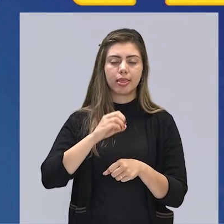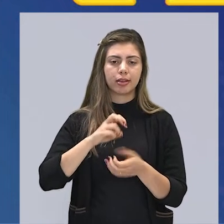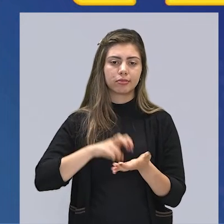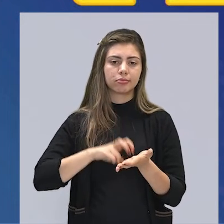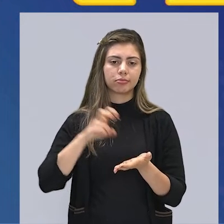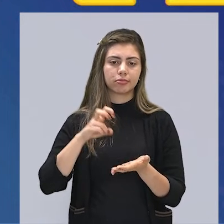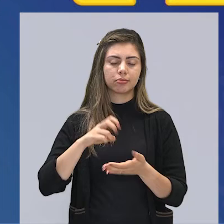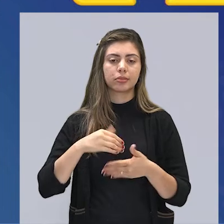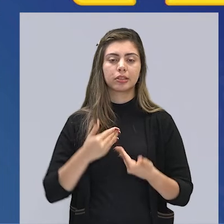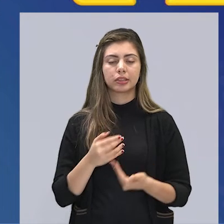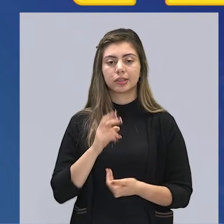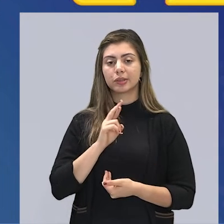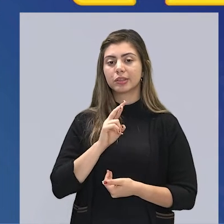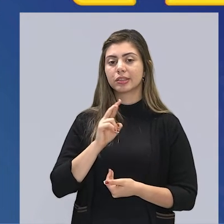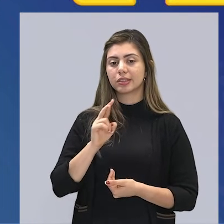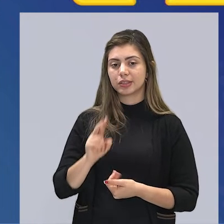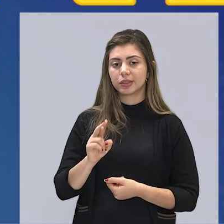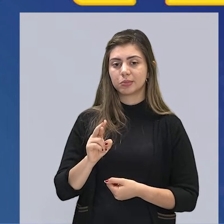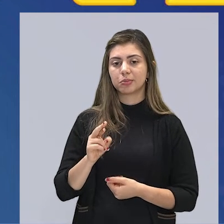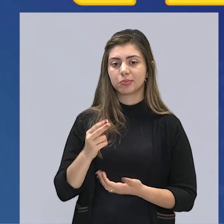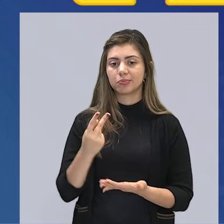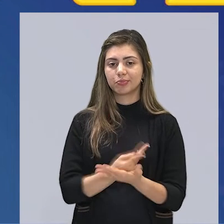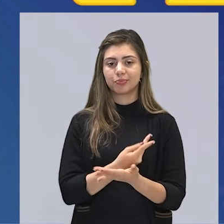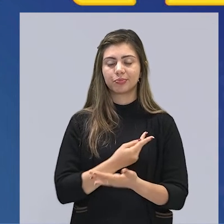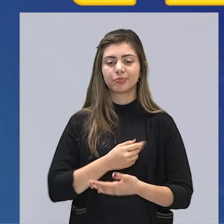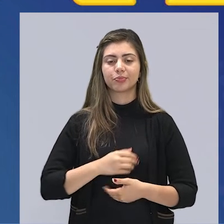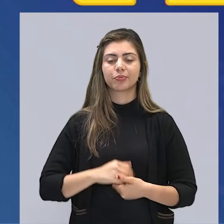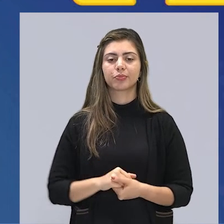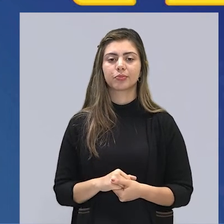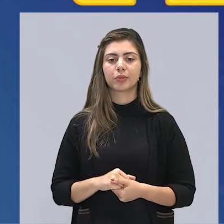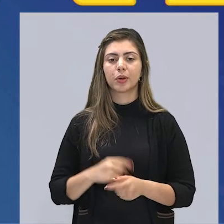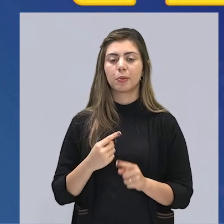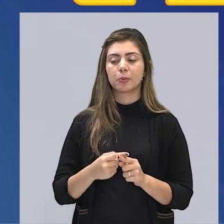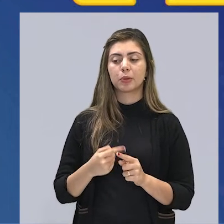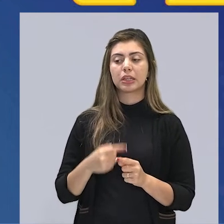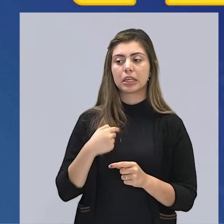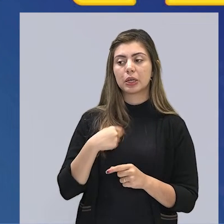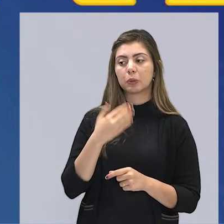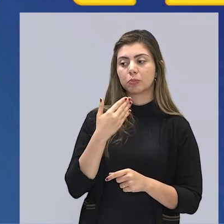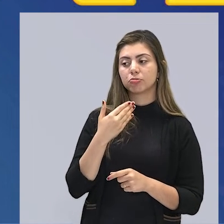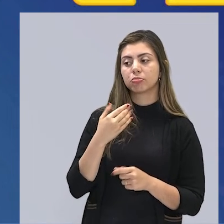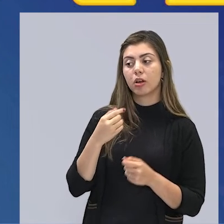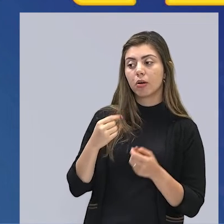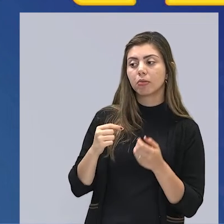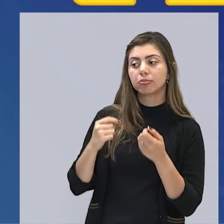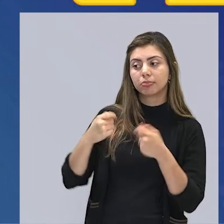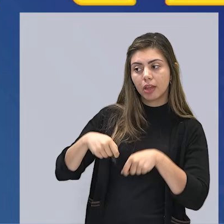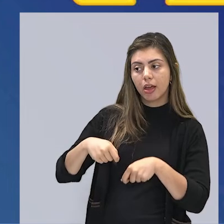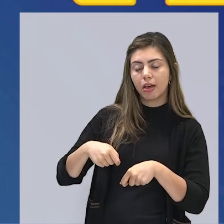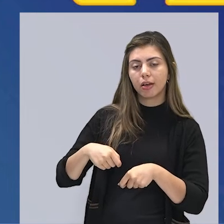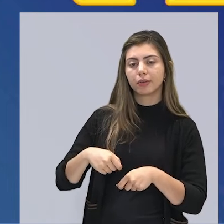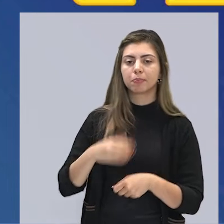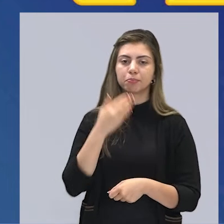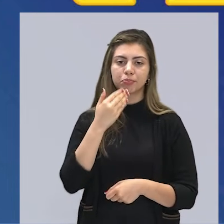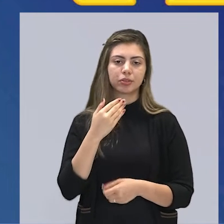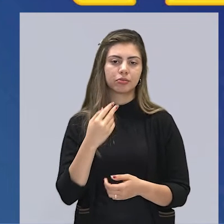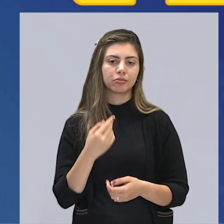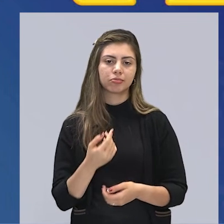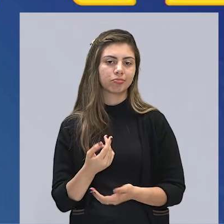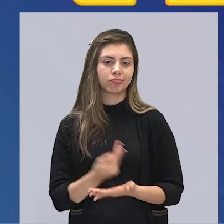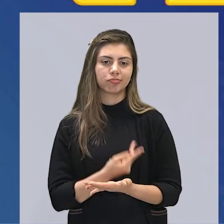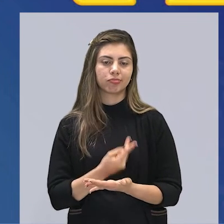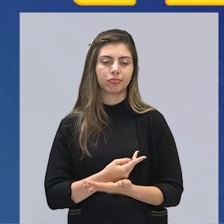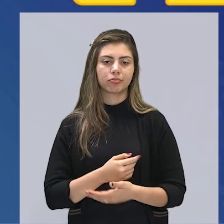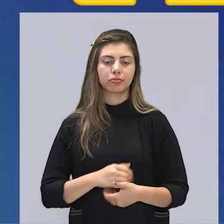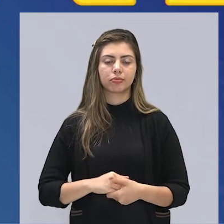Certo? Então, essa resposta está wrong, errado, porque eu estou dando uma possibilidade, não um pedido. Outro exemplo.